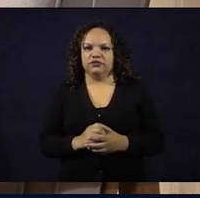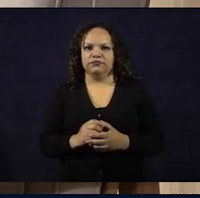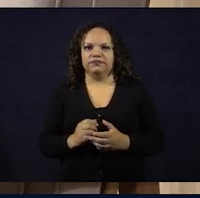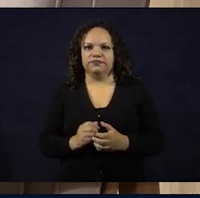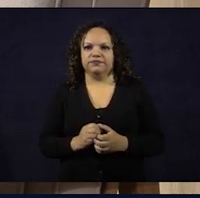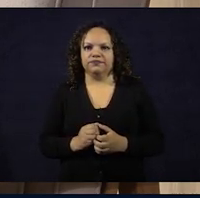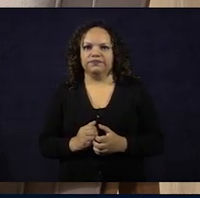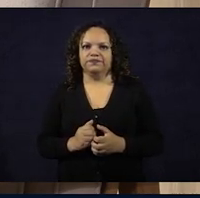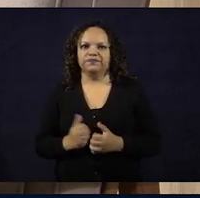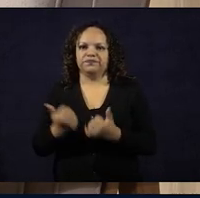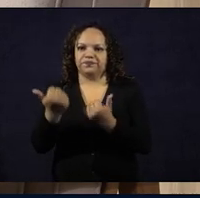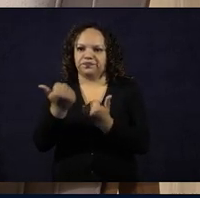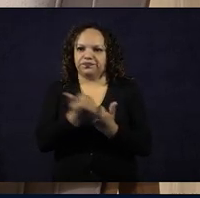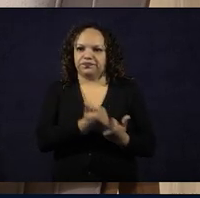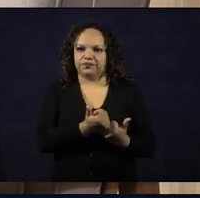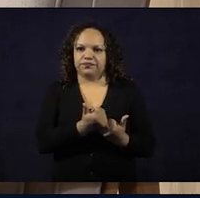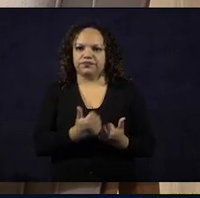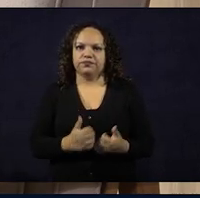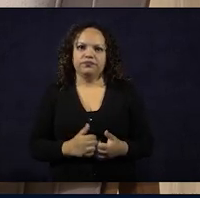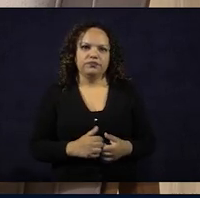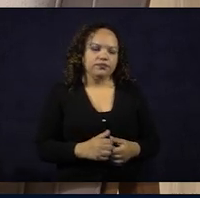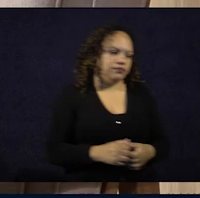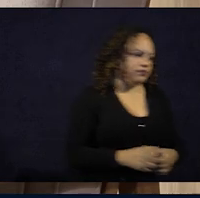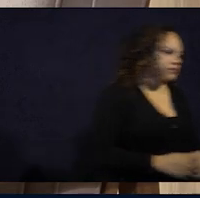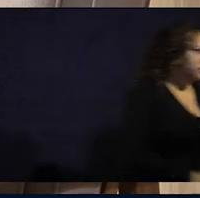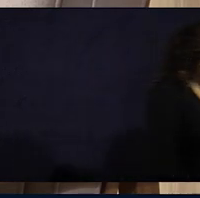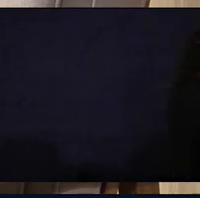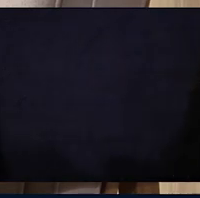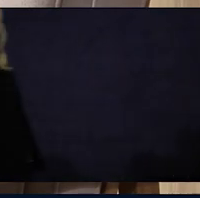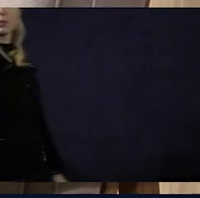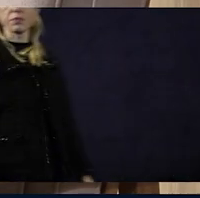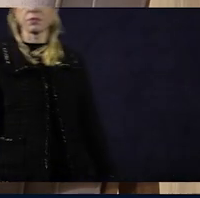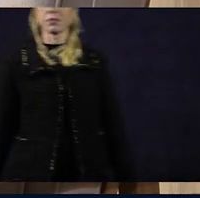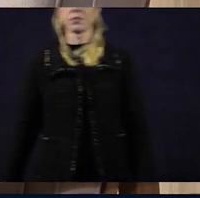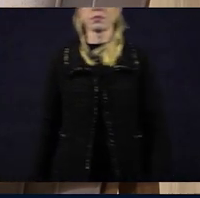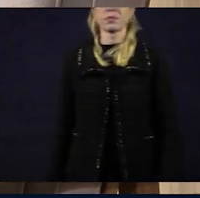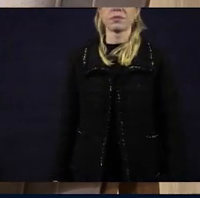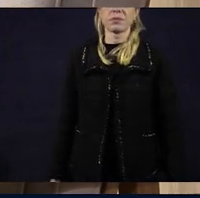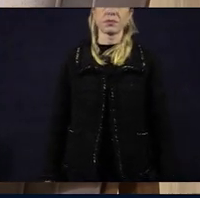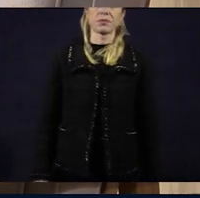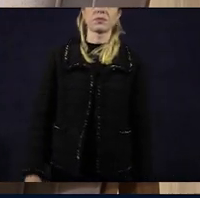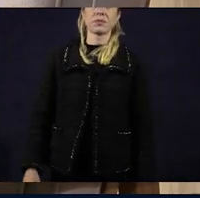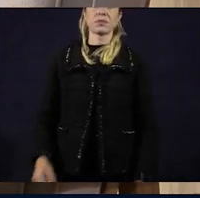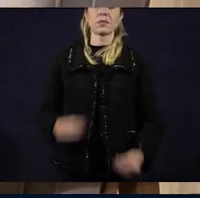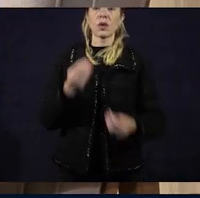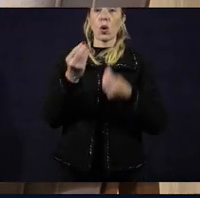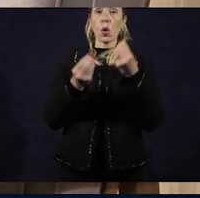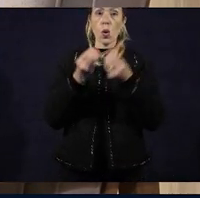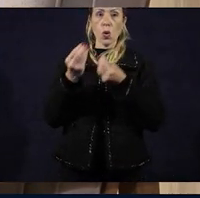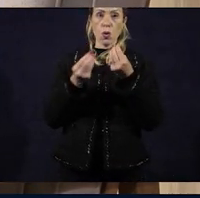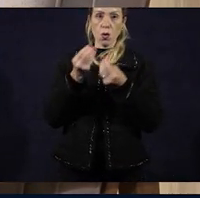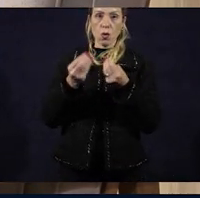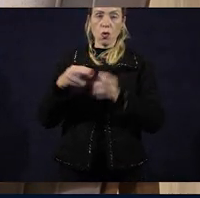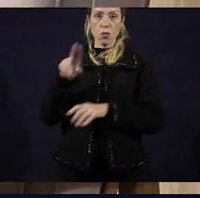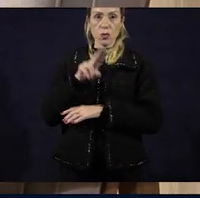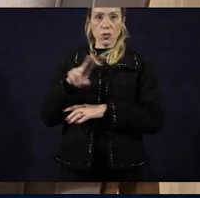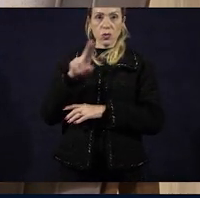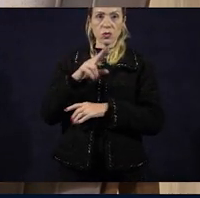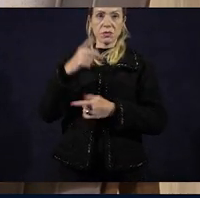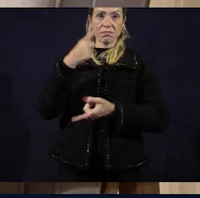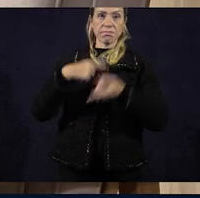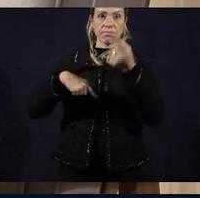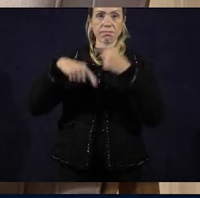encarado né sustentabilidade na JBS como vocês têm usado isso para alavancar os negócios né